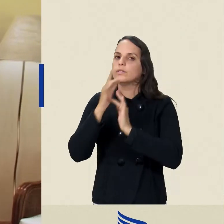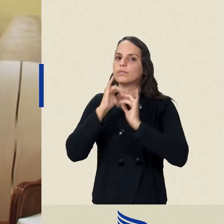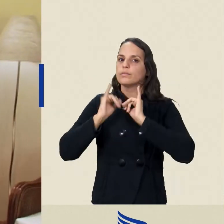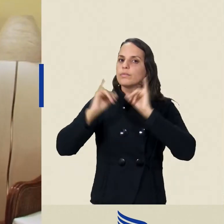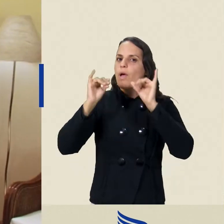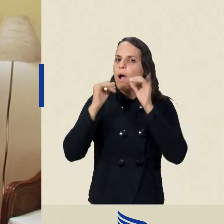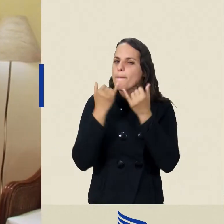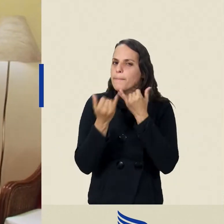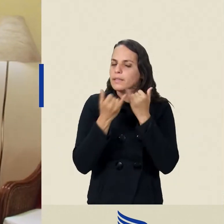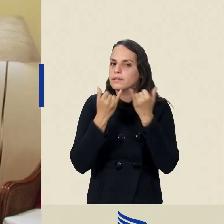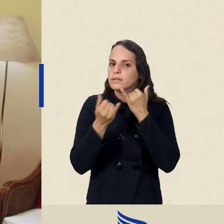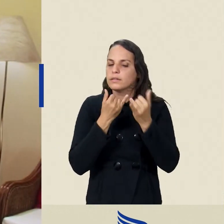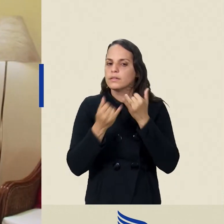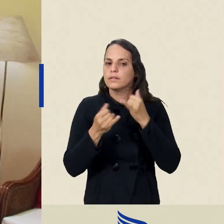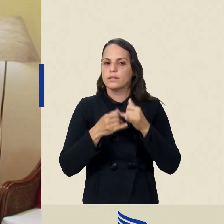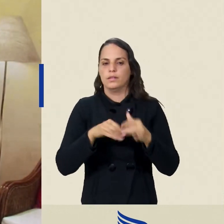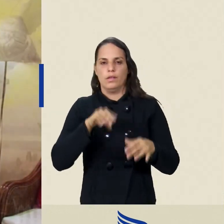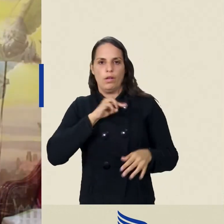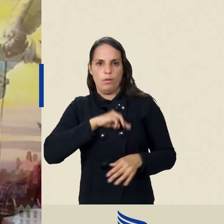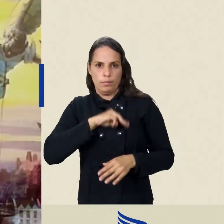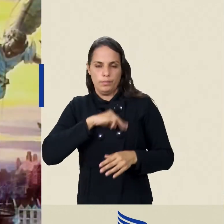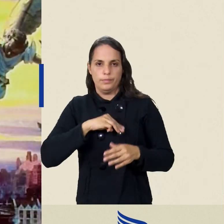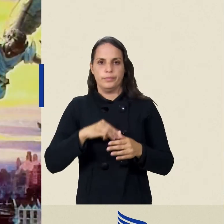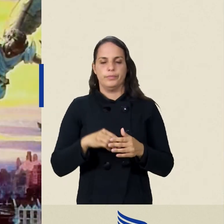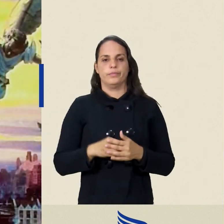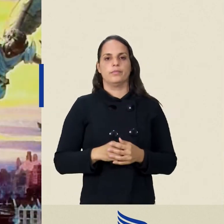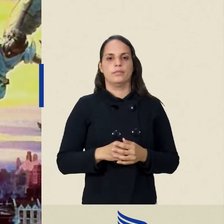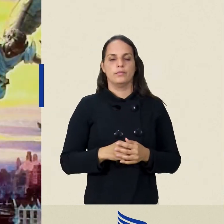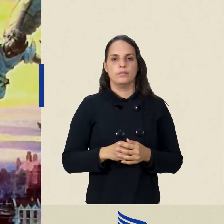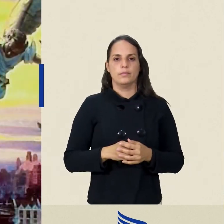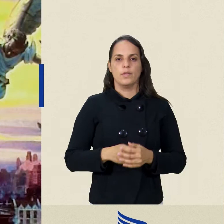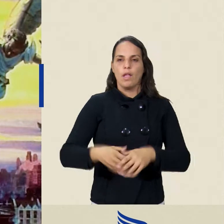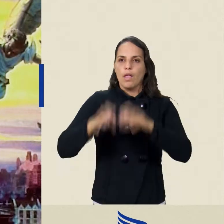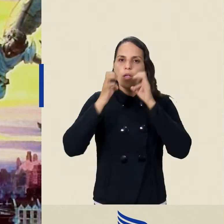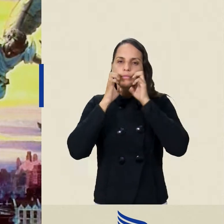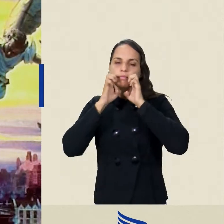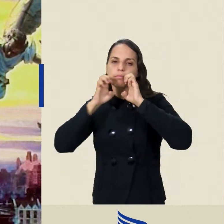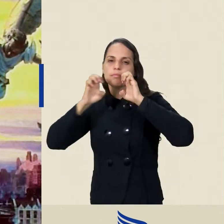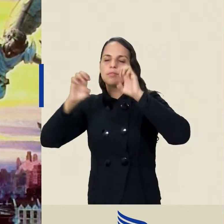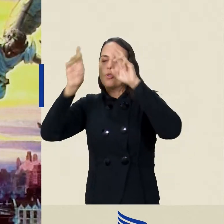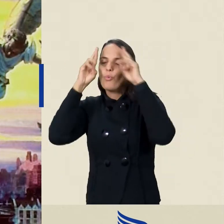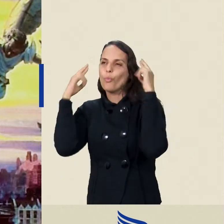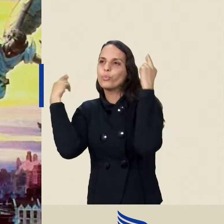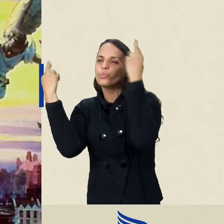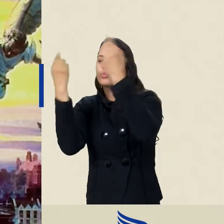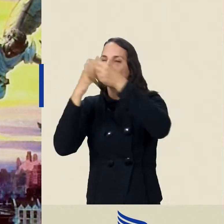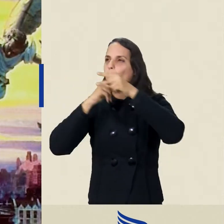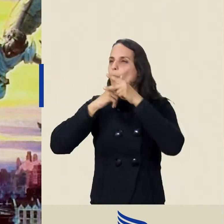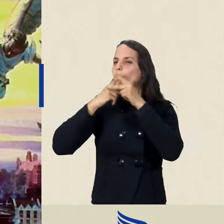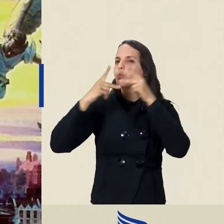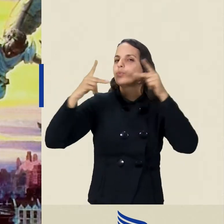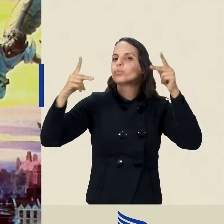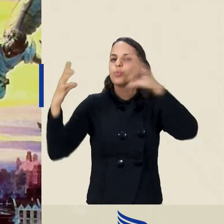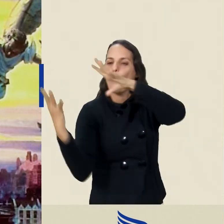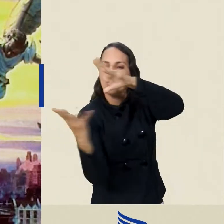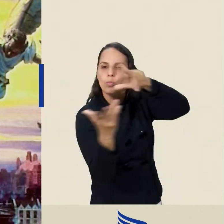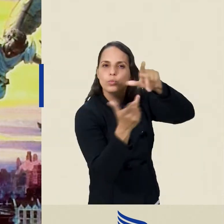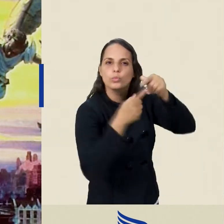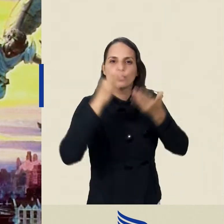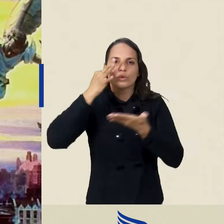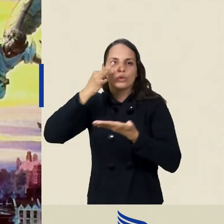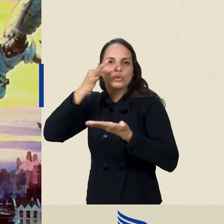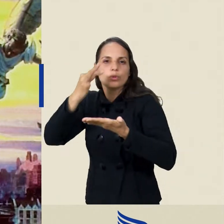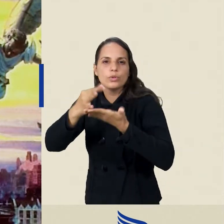Mateus 24, verso 14. E este evangelho do reino será pregado em todo o mundo, em testemunho a todas